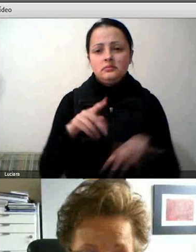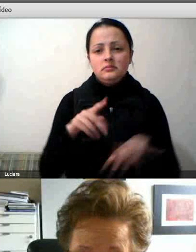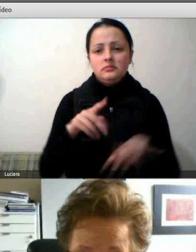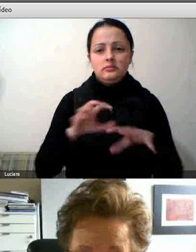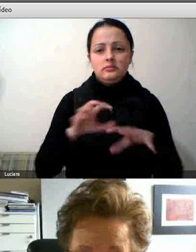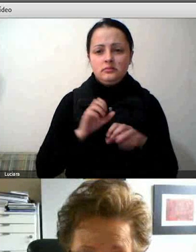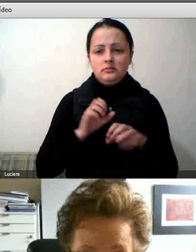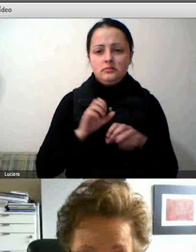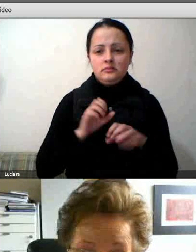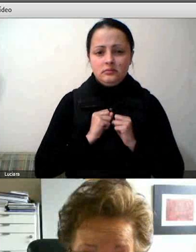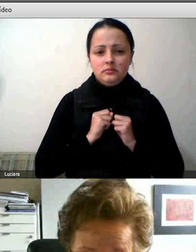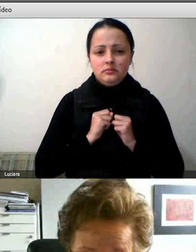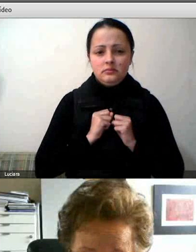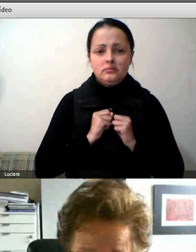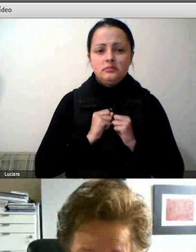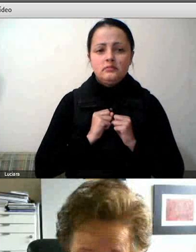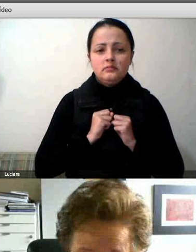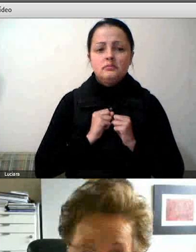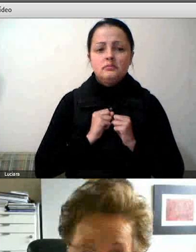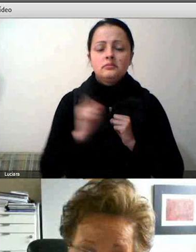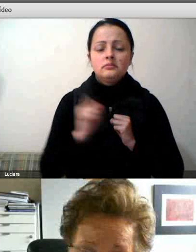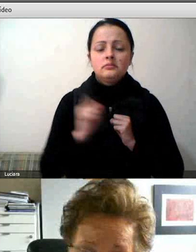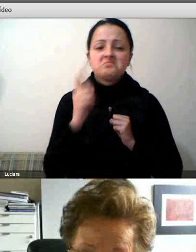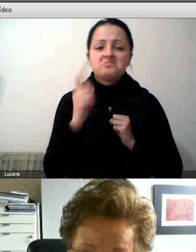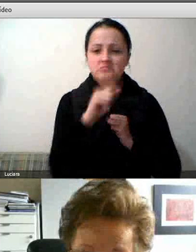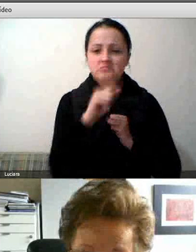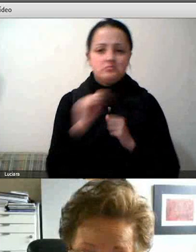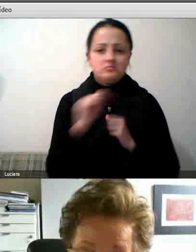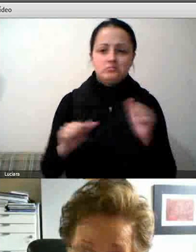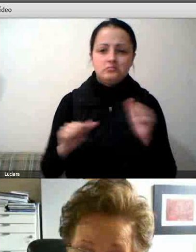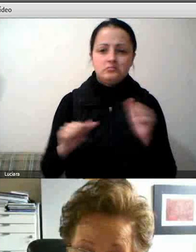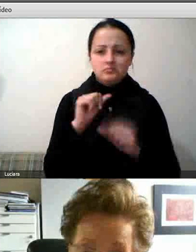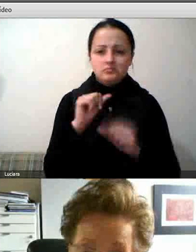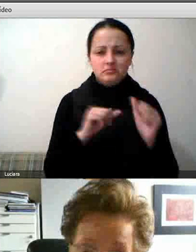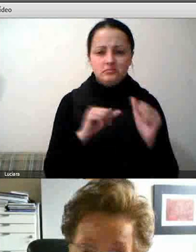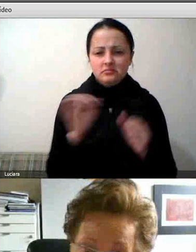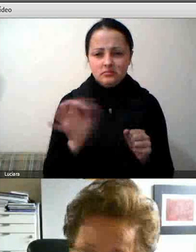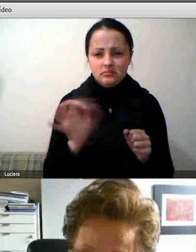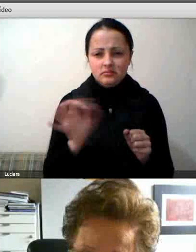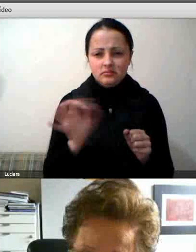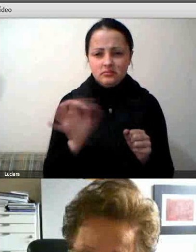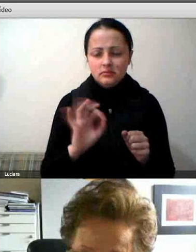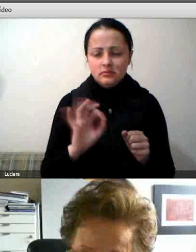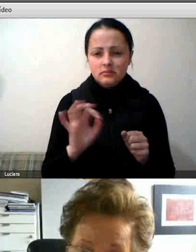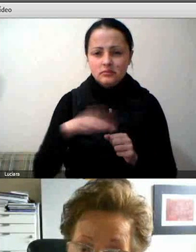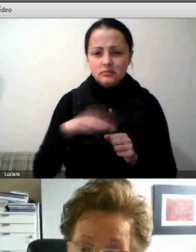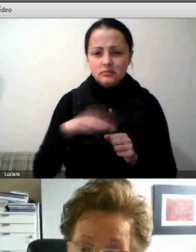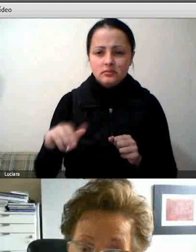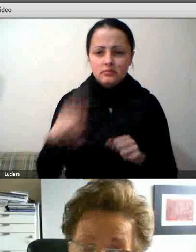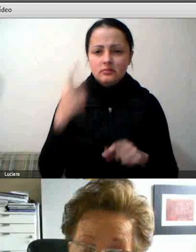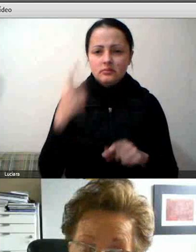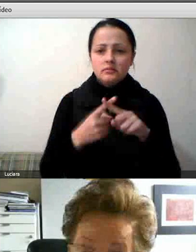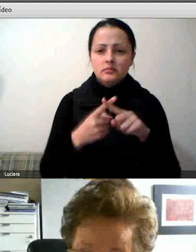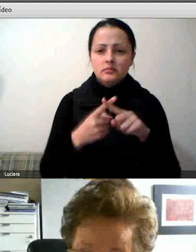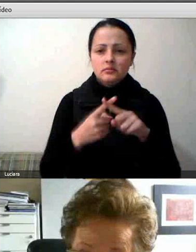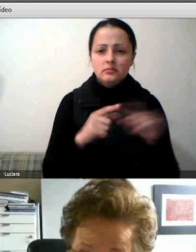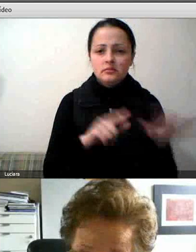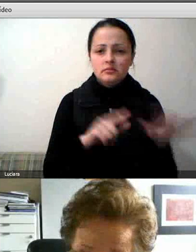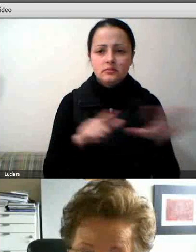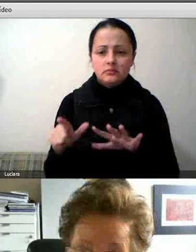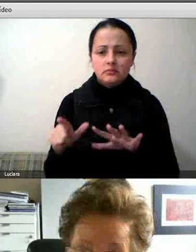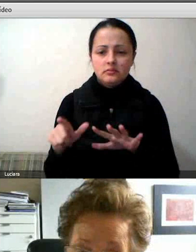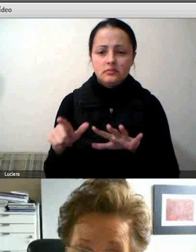se fez não muda nada. Primeiro porque o professor não se apropria, não acontecem as